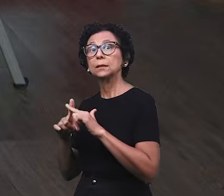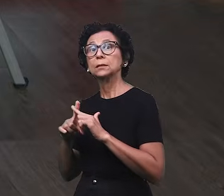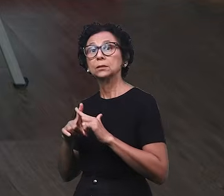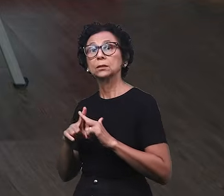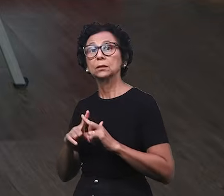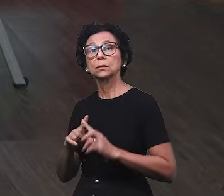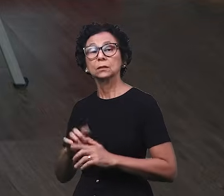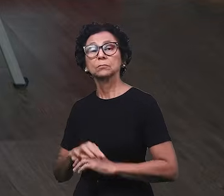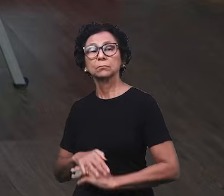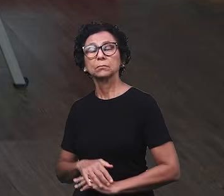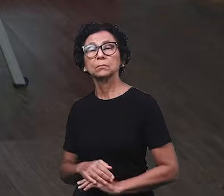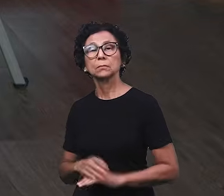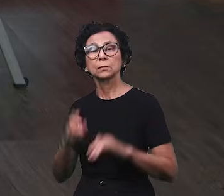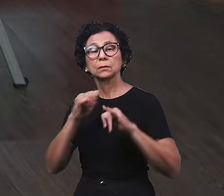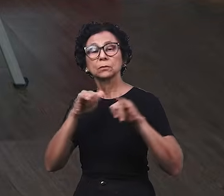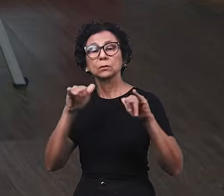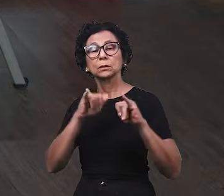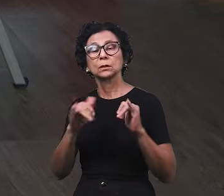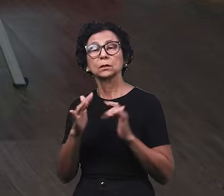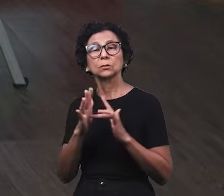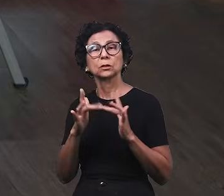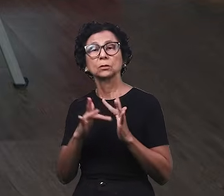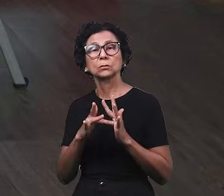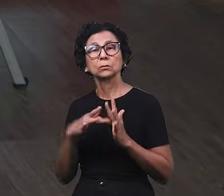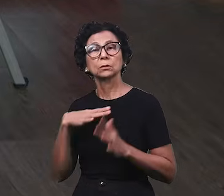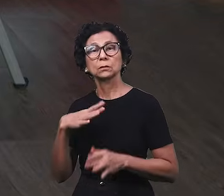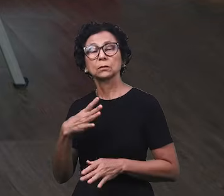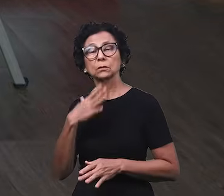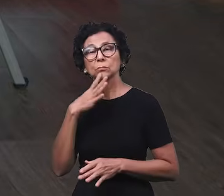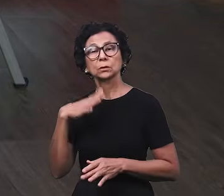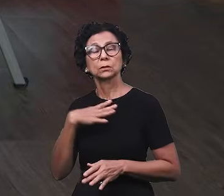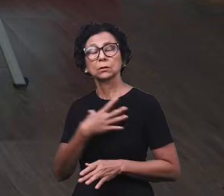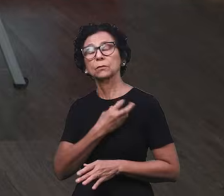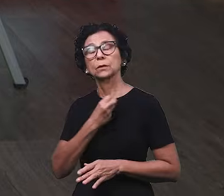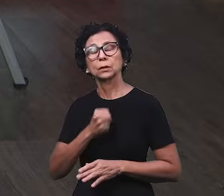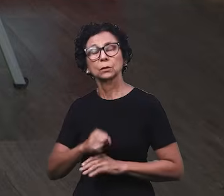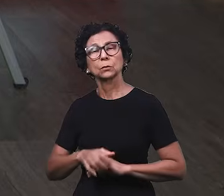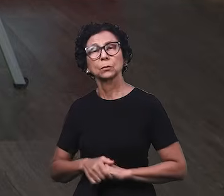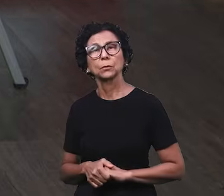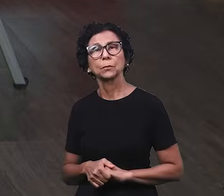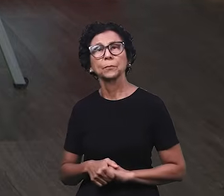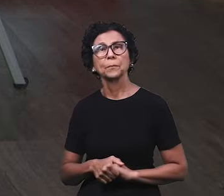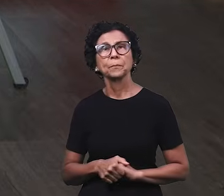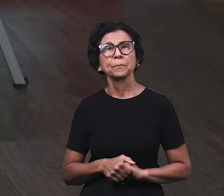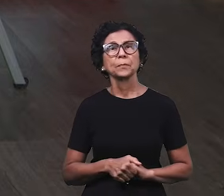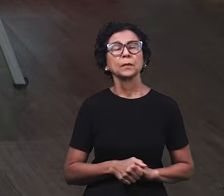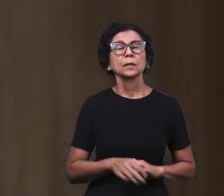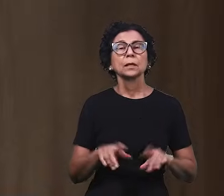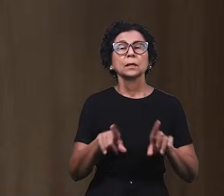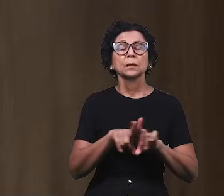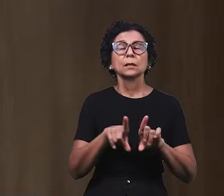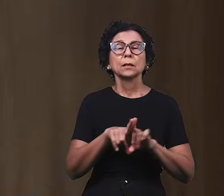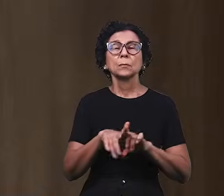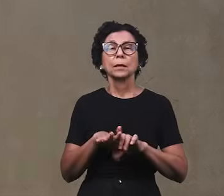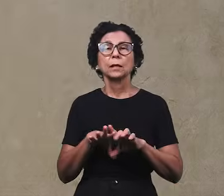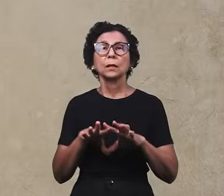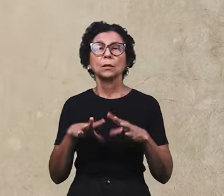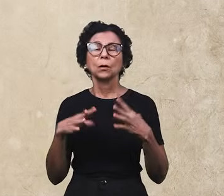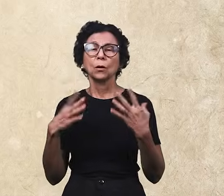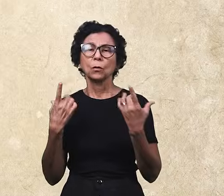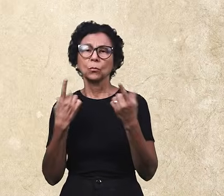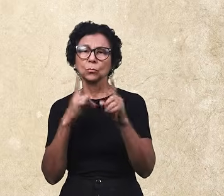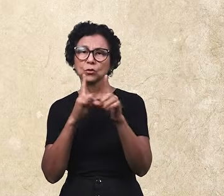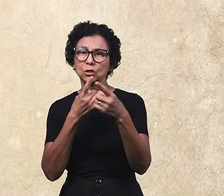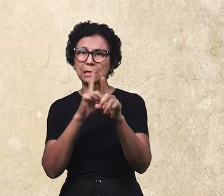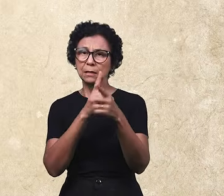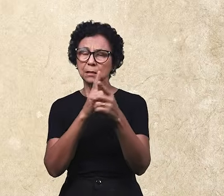e foi a palavra também que o Senhor deu aos discípulos quando o Senhor apareceu lá ressuscitou e apareceu aos discípulos, ele diz, ó,